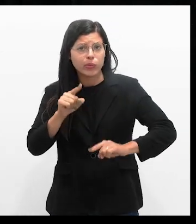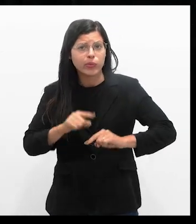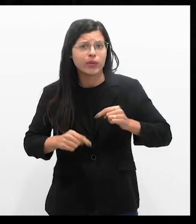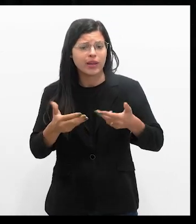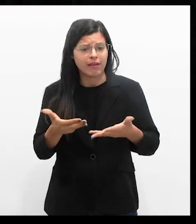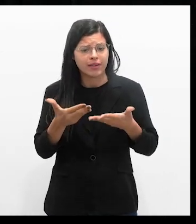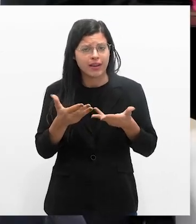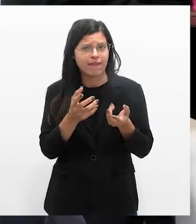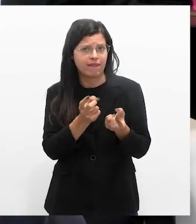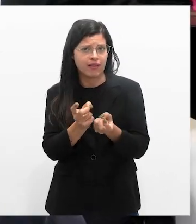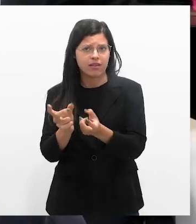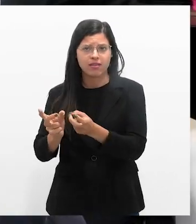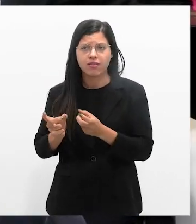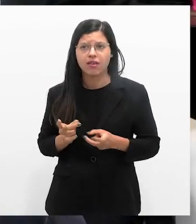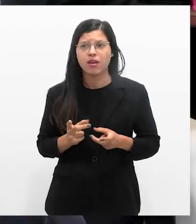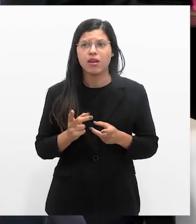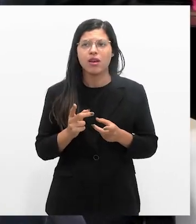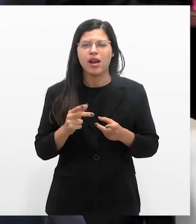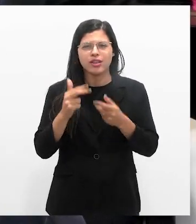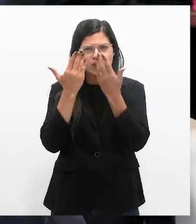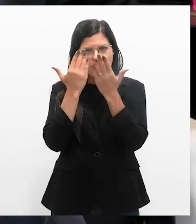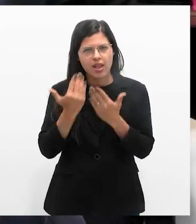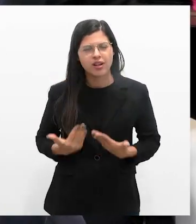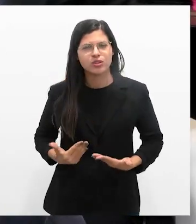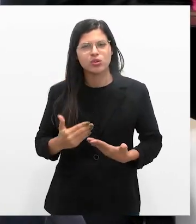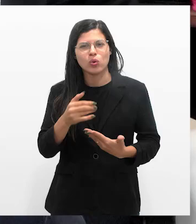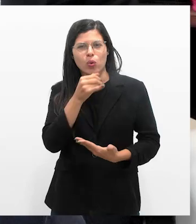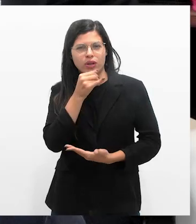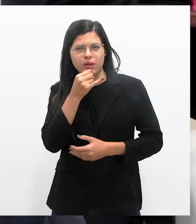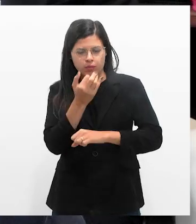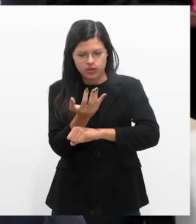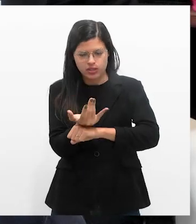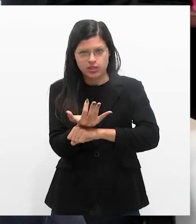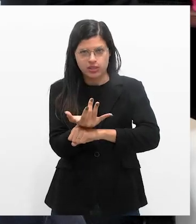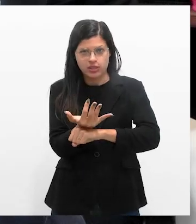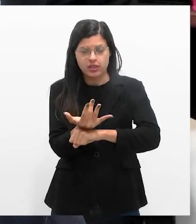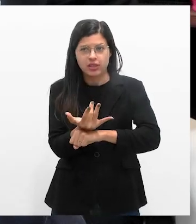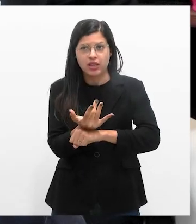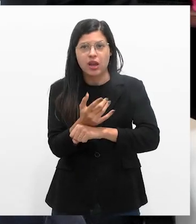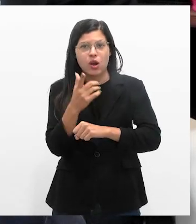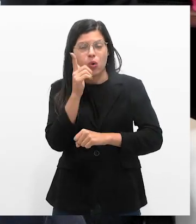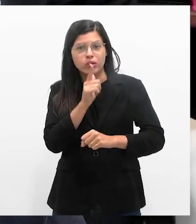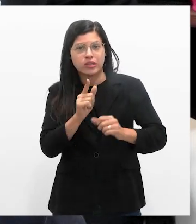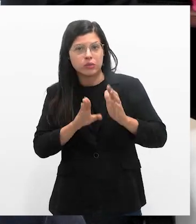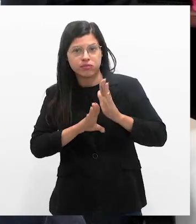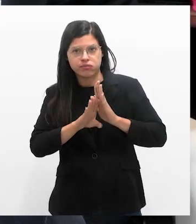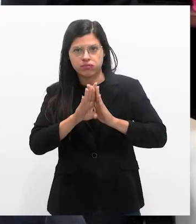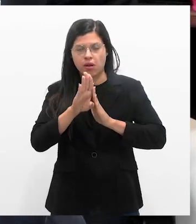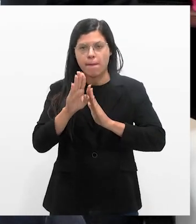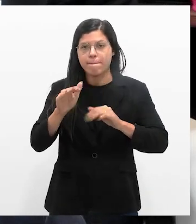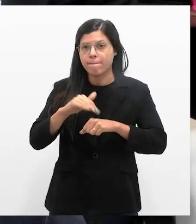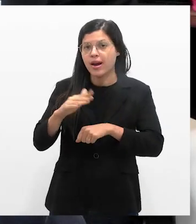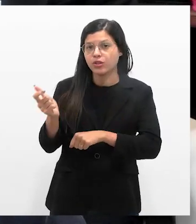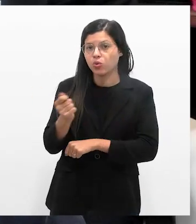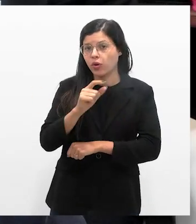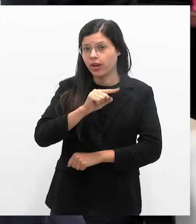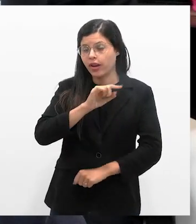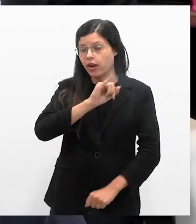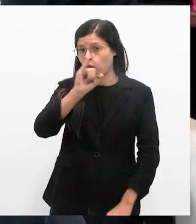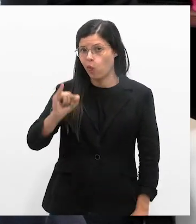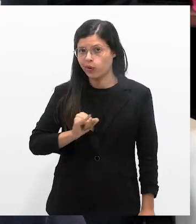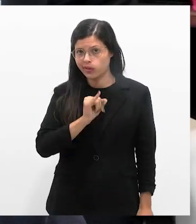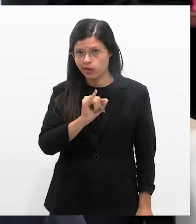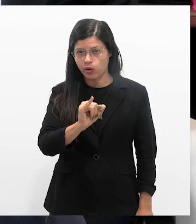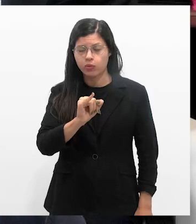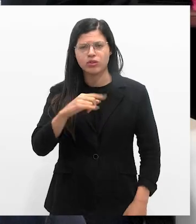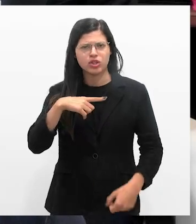vender. A gente chegou a mapear, né? Quando o Santander, Célia, passou o Itaú, em cargos de poder, a gente tinha até um prêmio lá em Brasília para